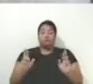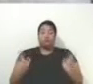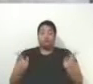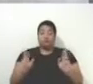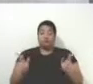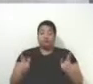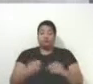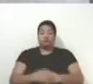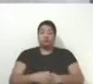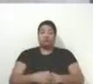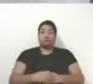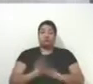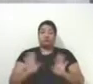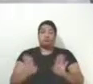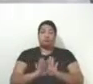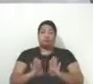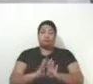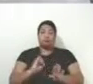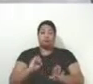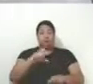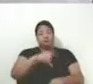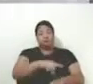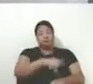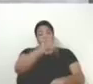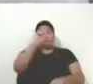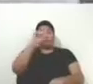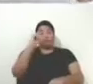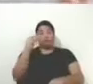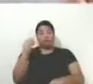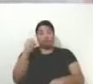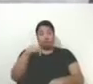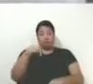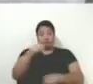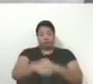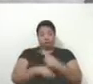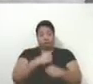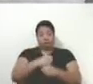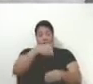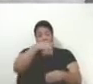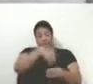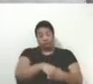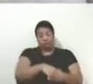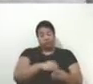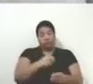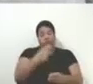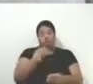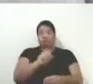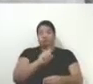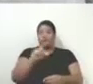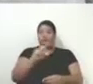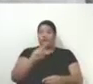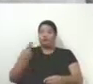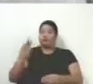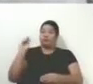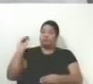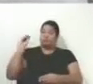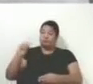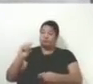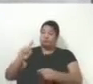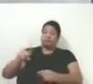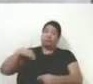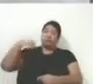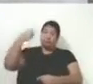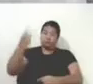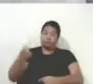nomeado no ano eleitoral e quando não é nomeado no ano eleitoral. A legislação